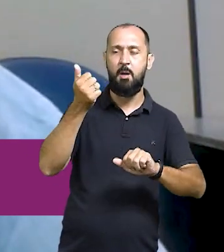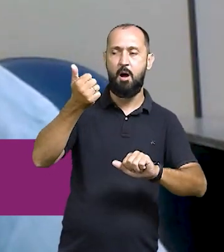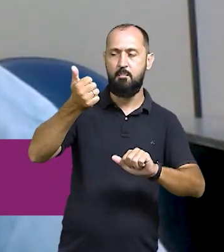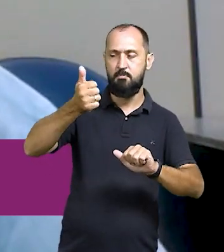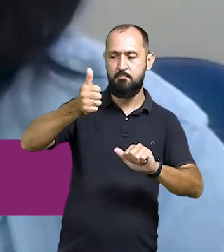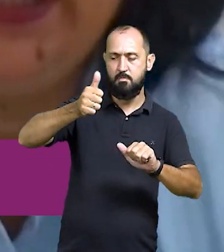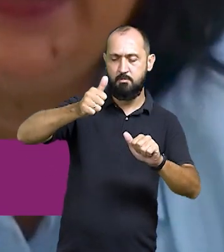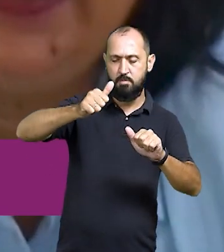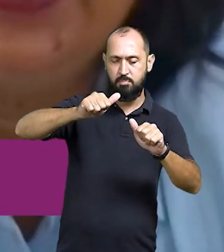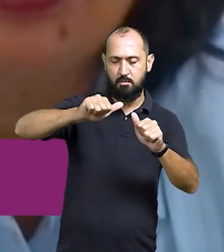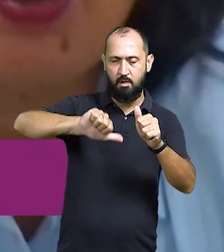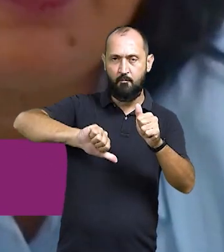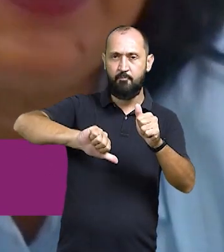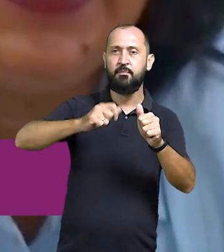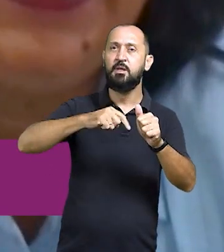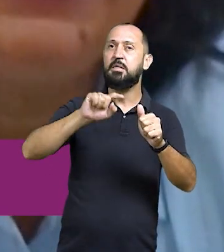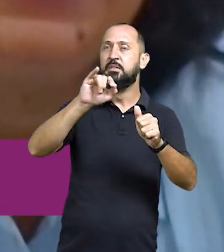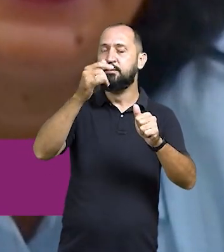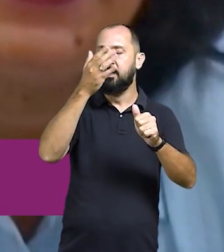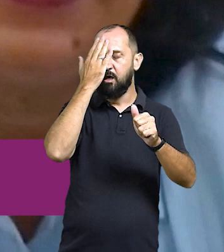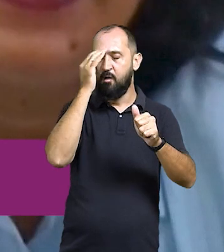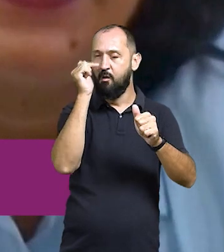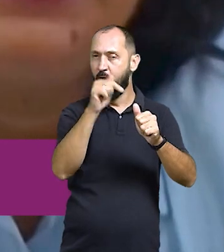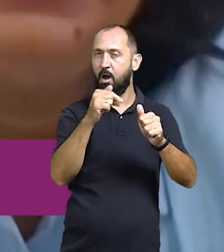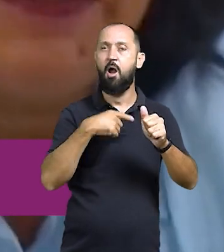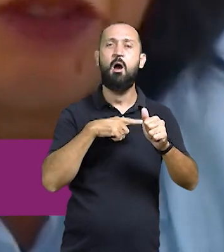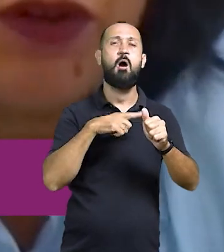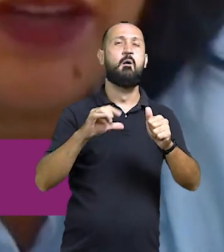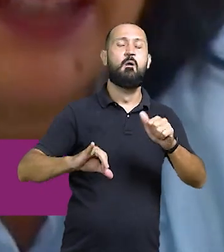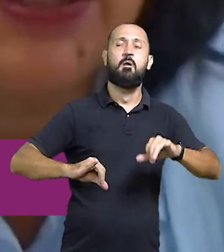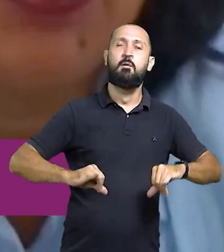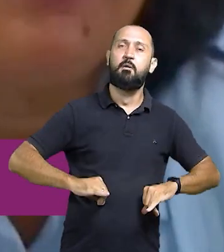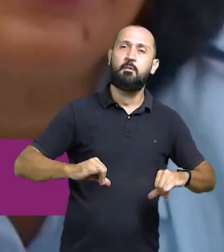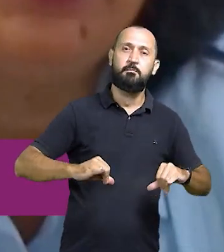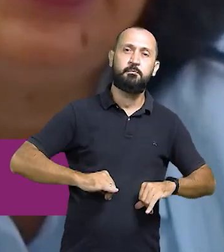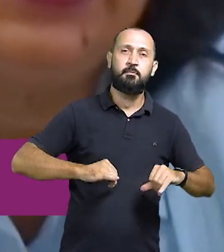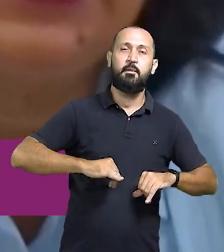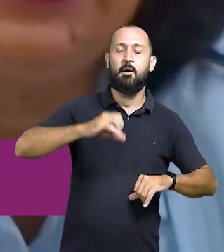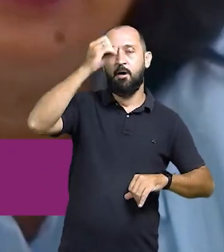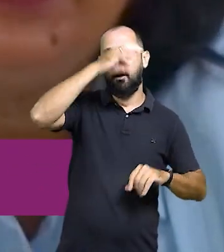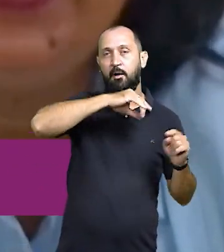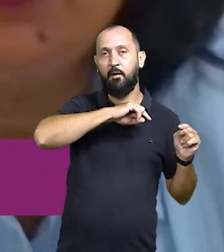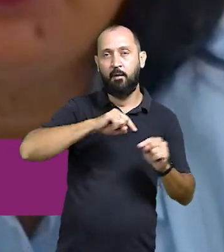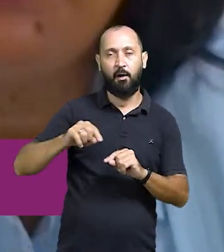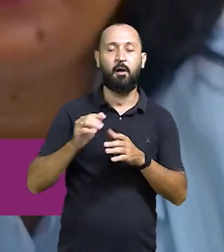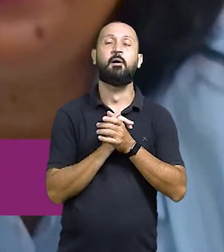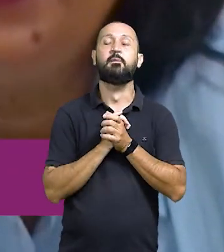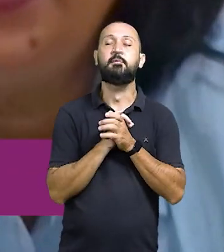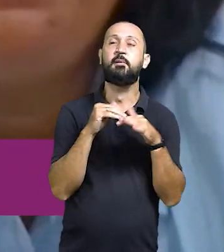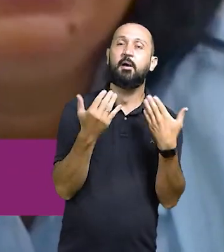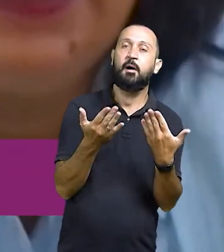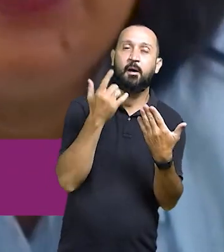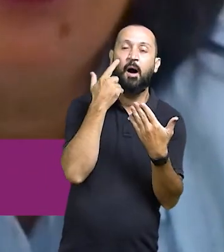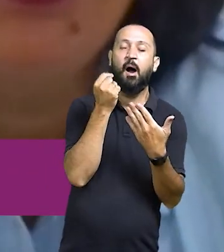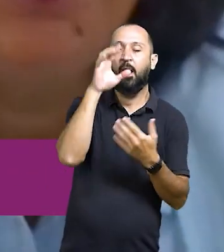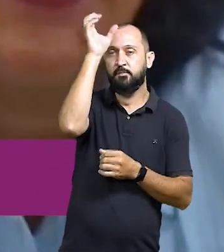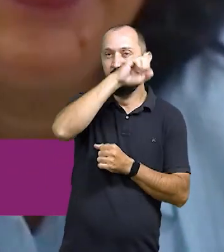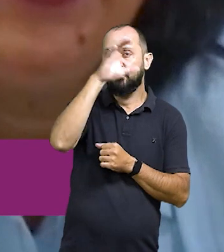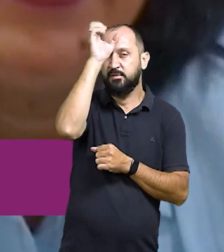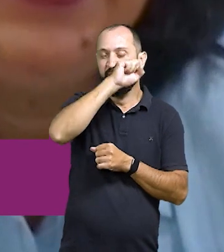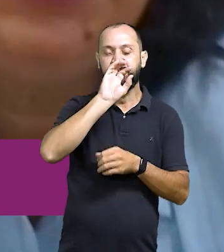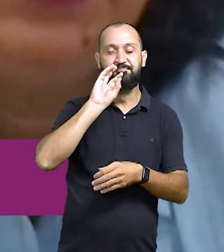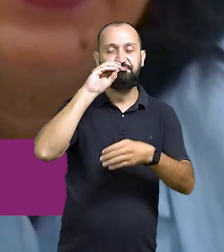também, outras organizações, e nós distribuímos e fixamos cartazes nos estabelecimentos noturnos e no